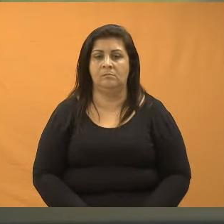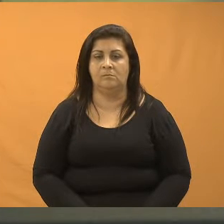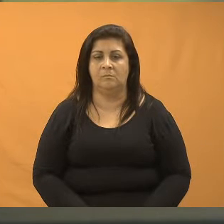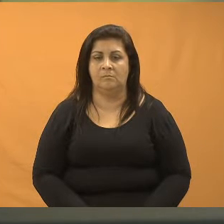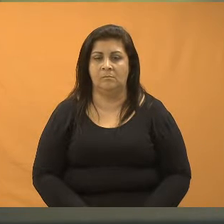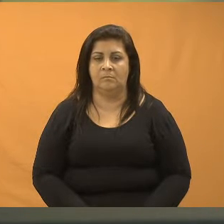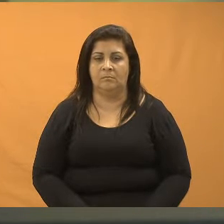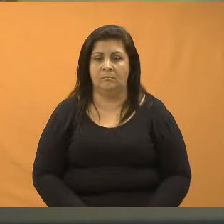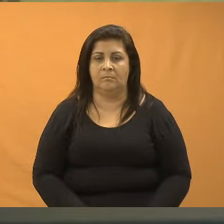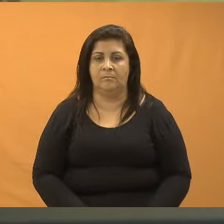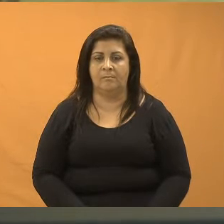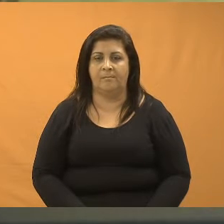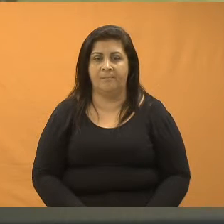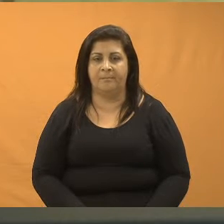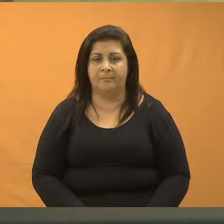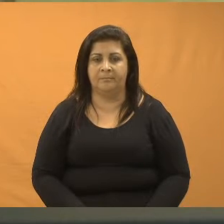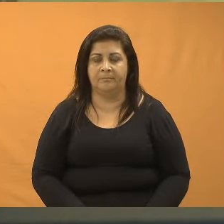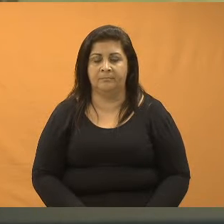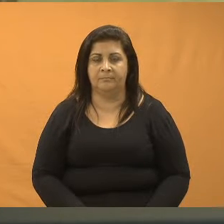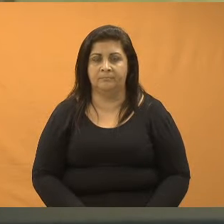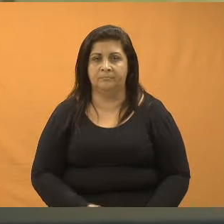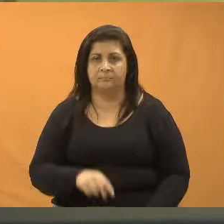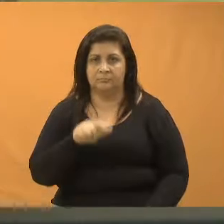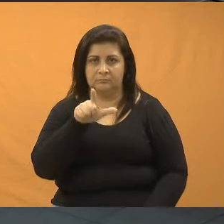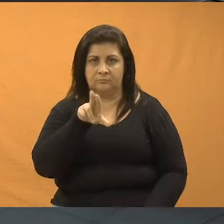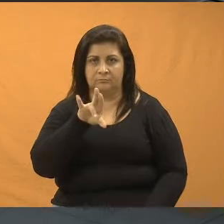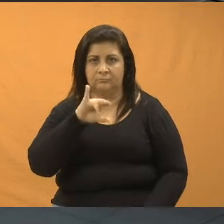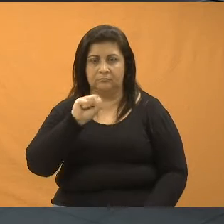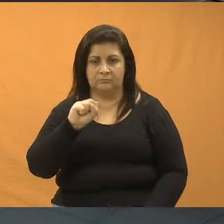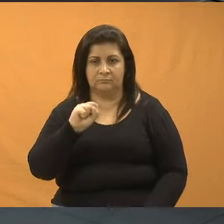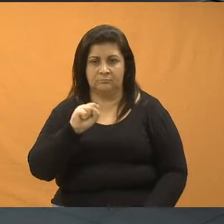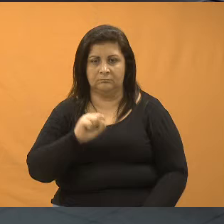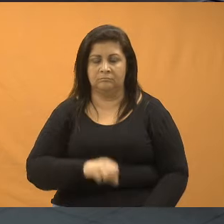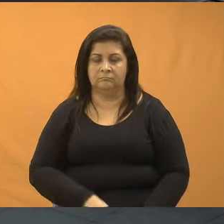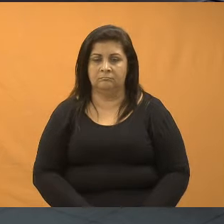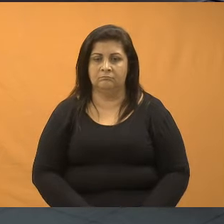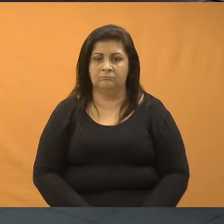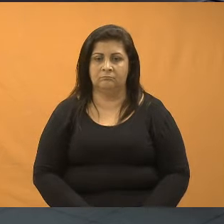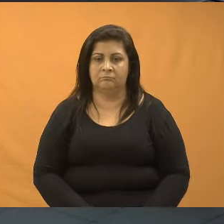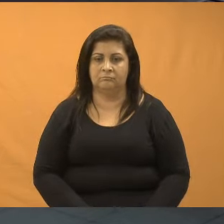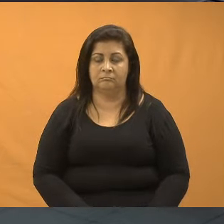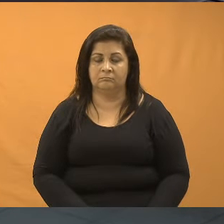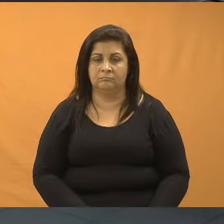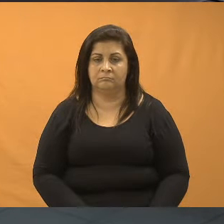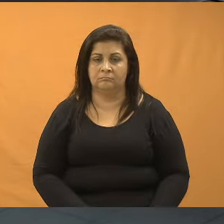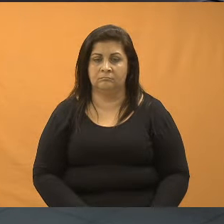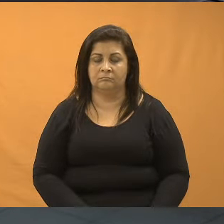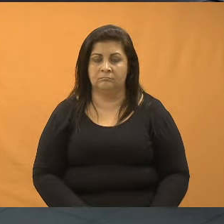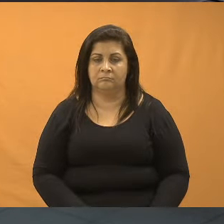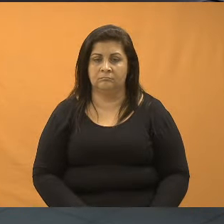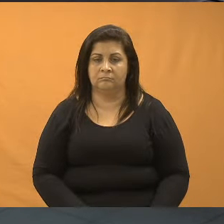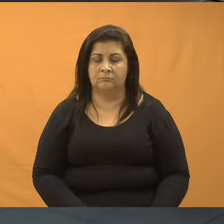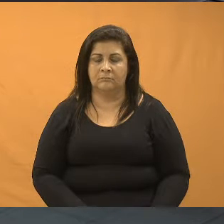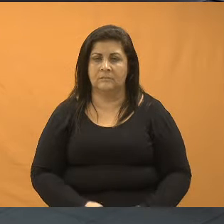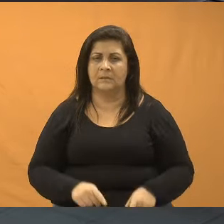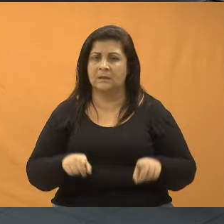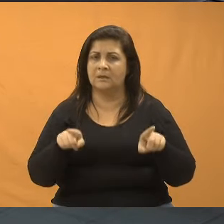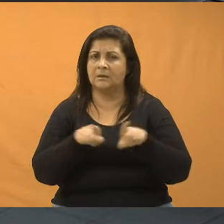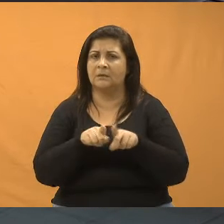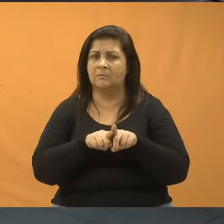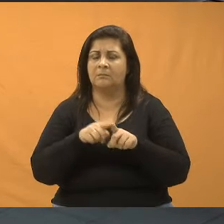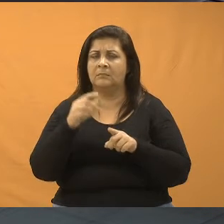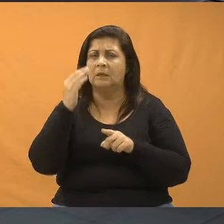Então, falei um pouquinho. Você quer falar alguma coisa, Luiz? Não, eu também caminho nessa linha